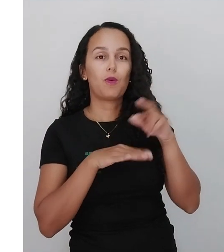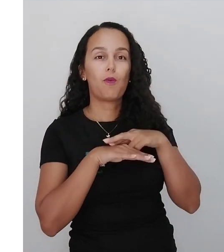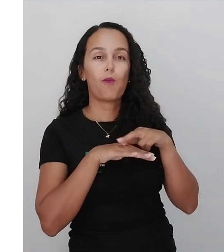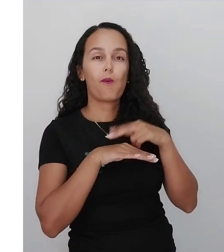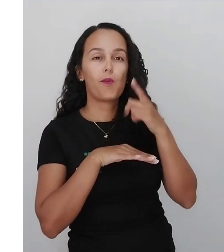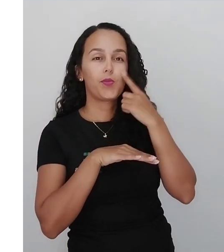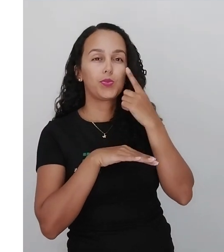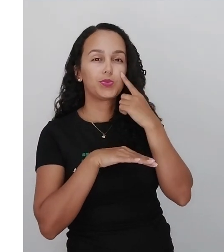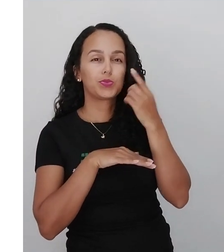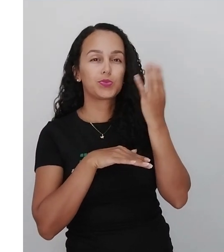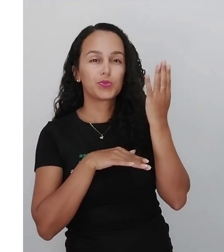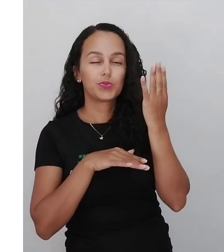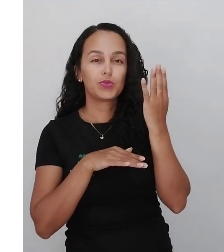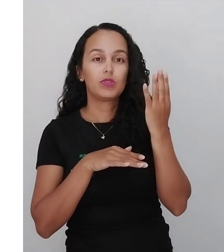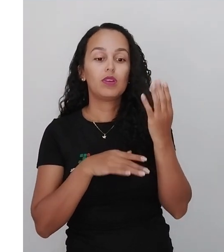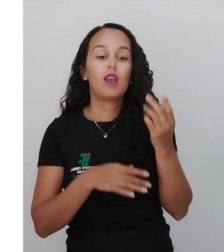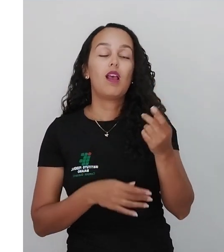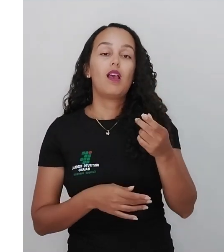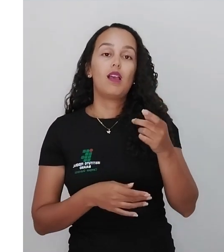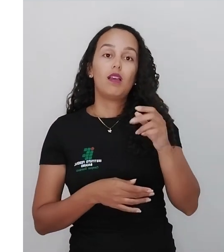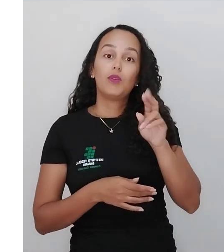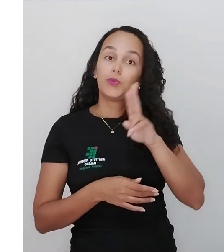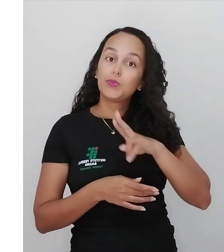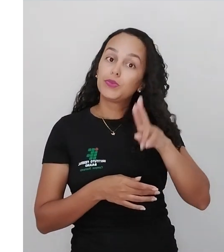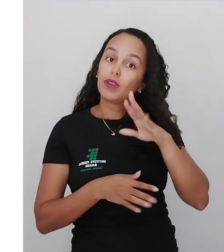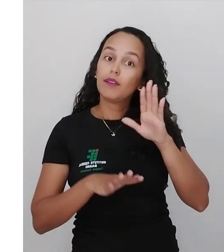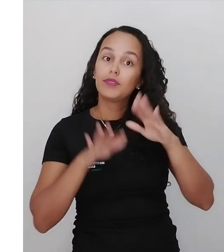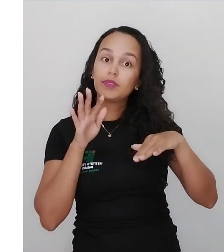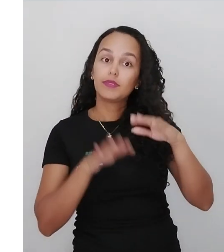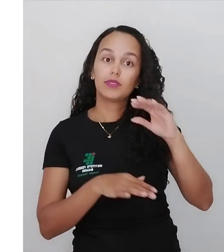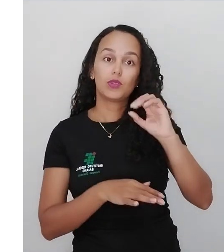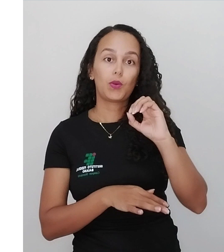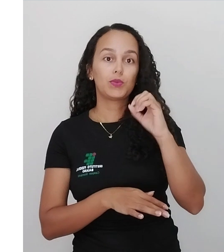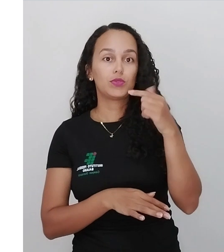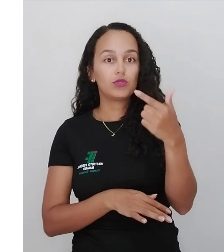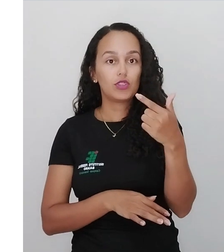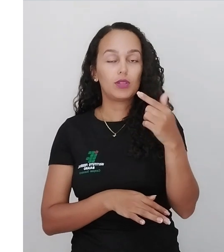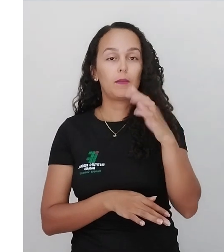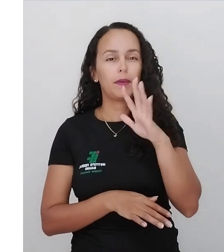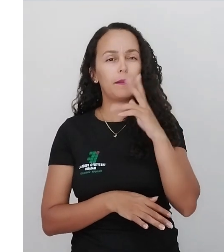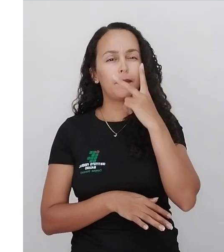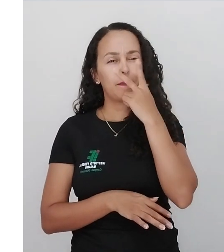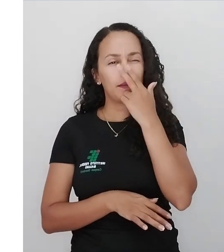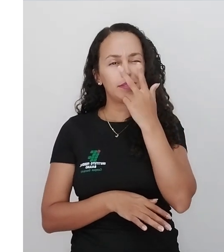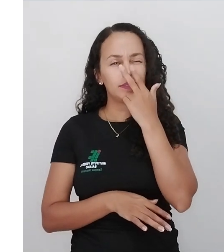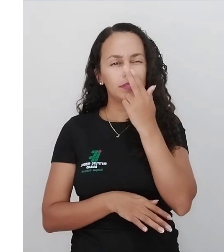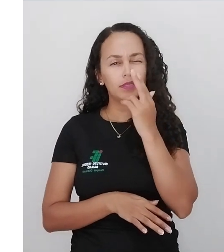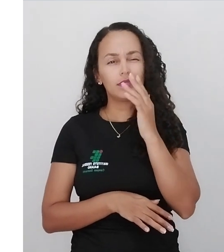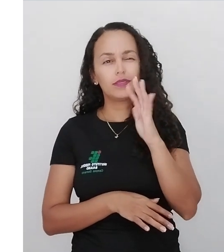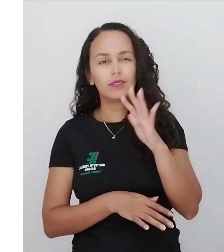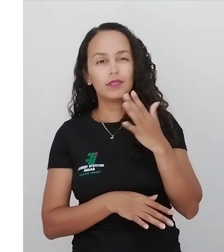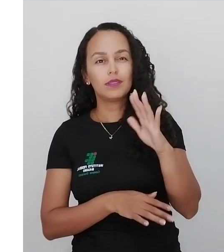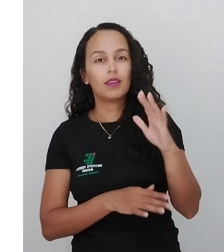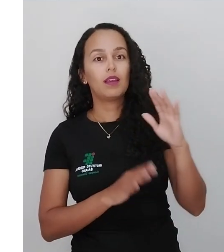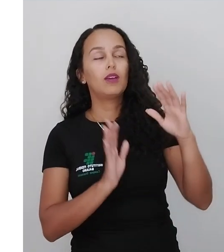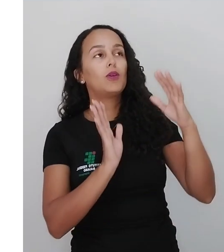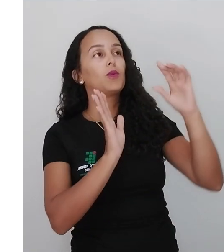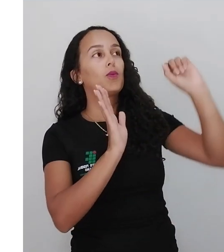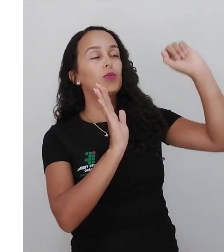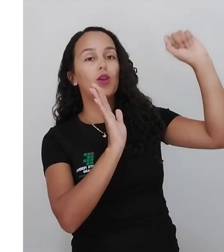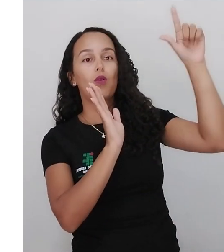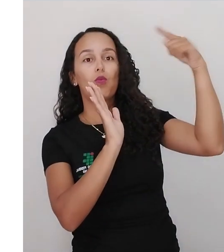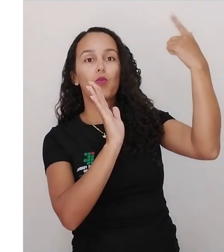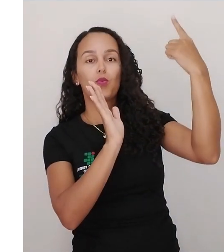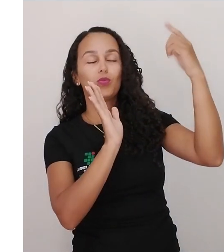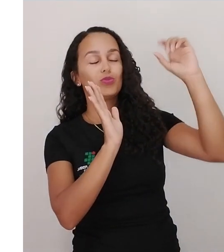né? Bem rusticamente similar com a fotossíntese, já que não utilizavam do oxigênio. Mas